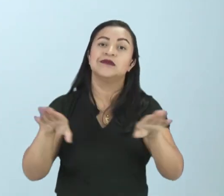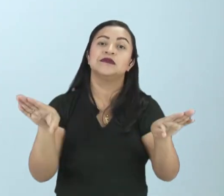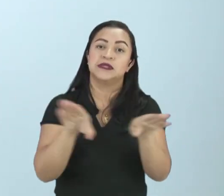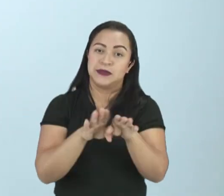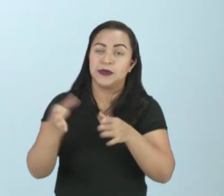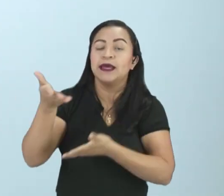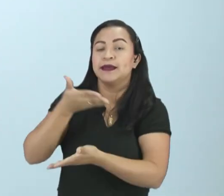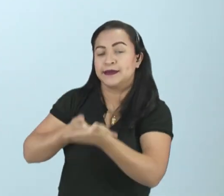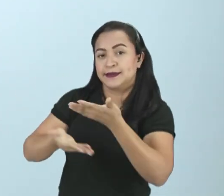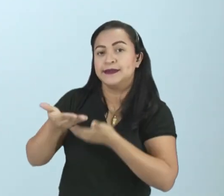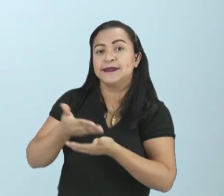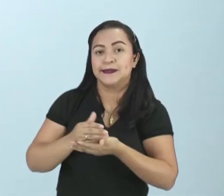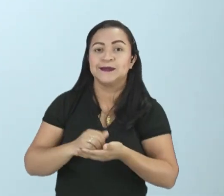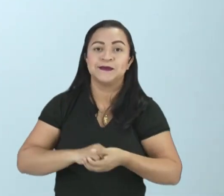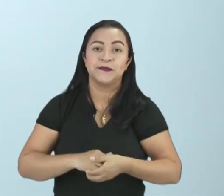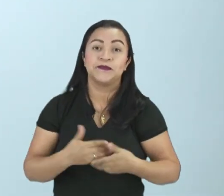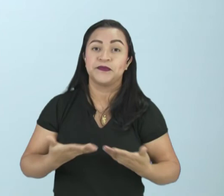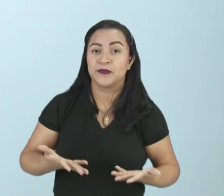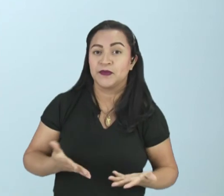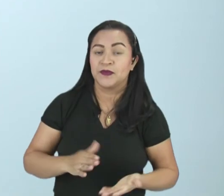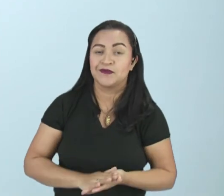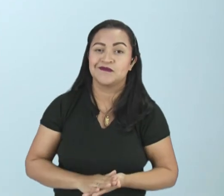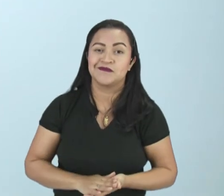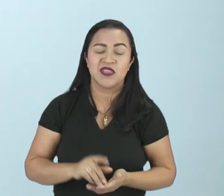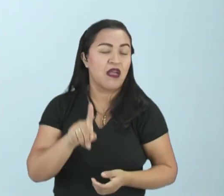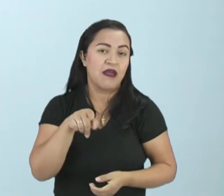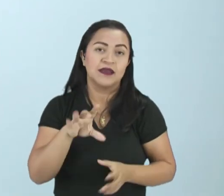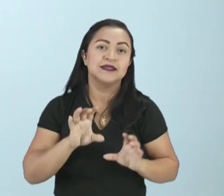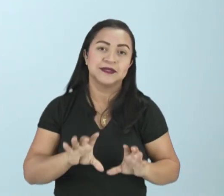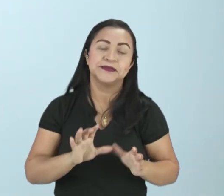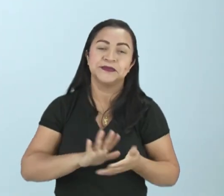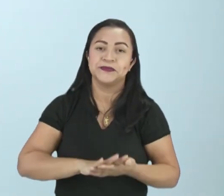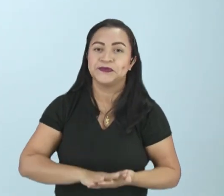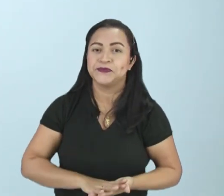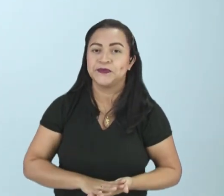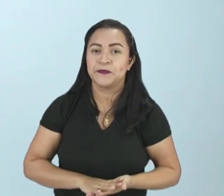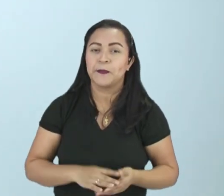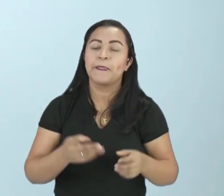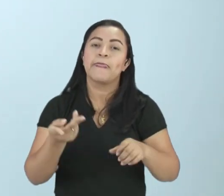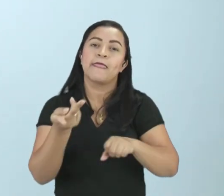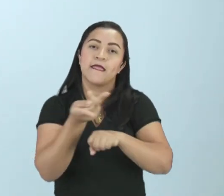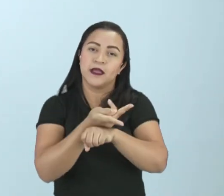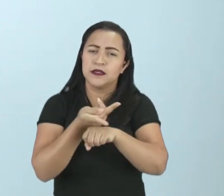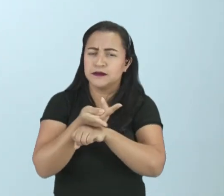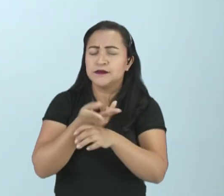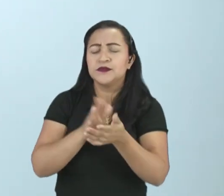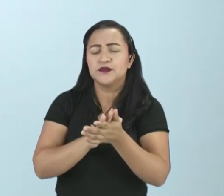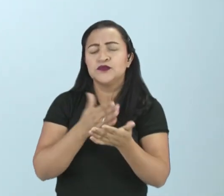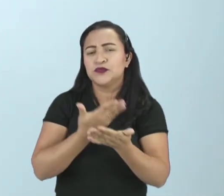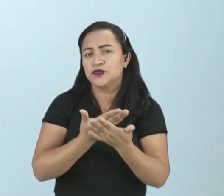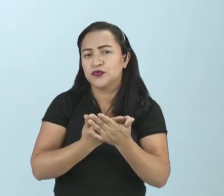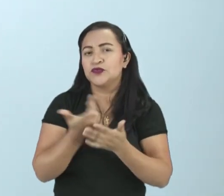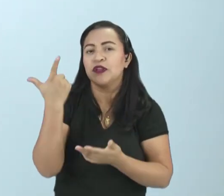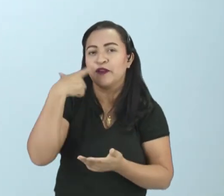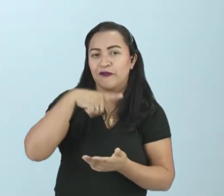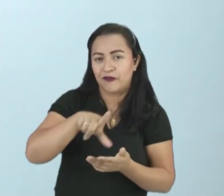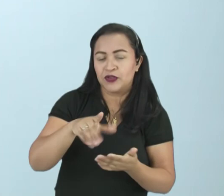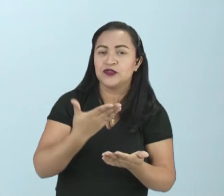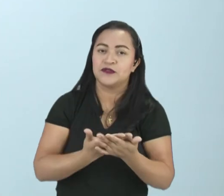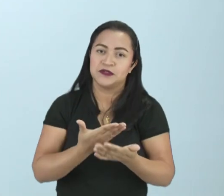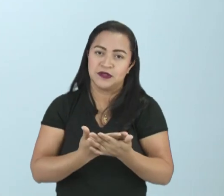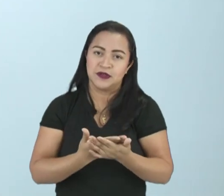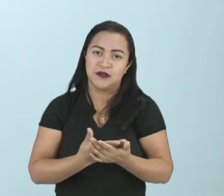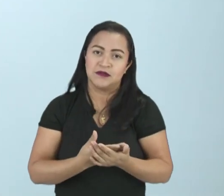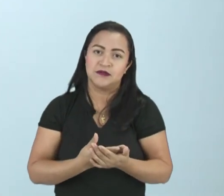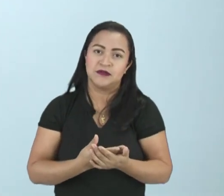relação. Então, é basicamente isso. Tá? Procurem estudar, rever essa aula.